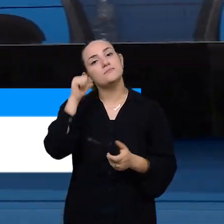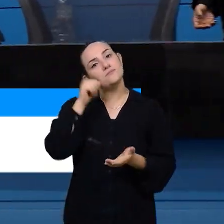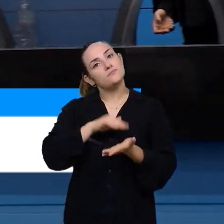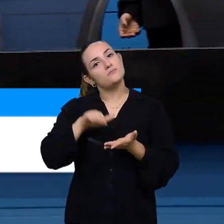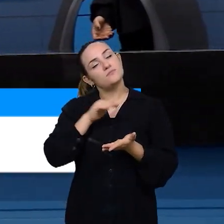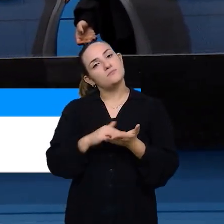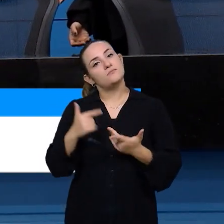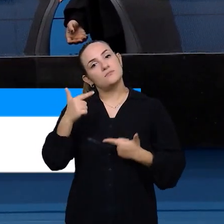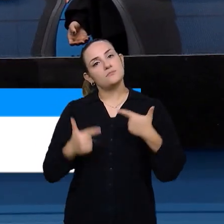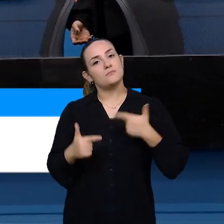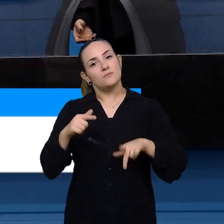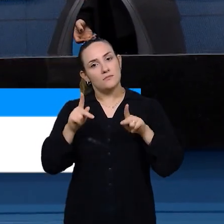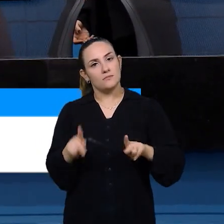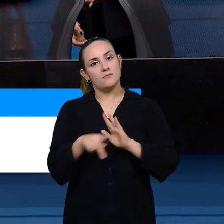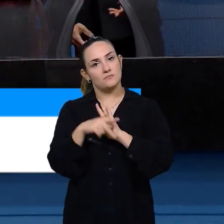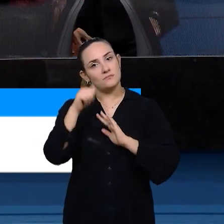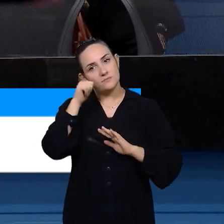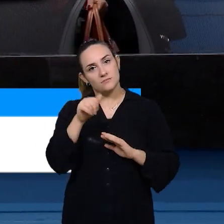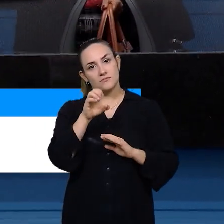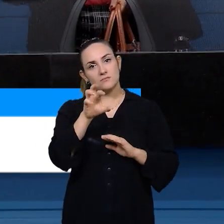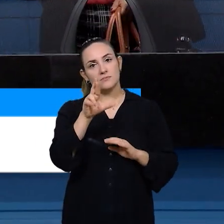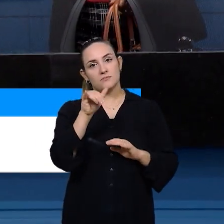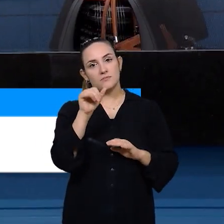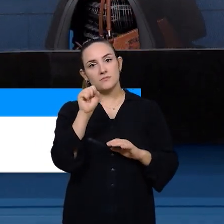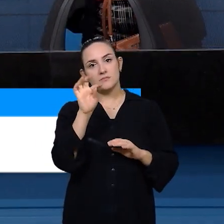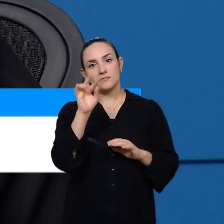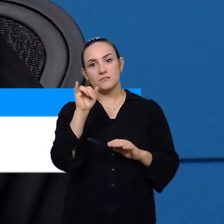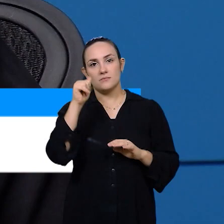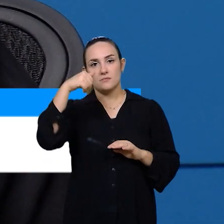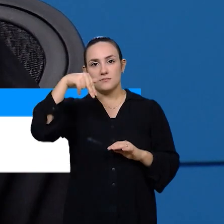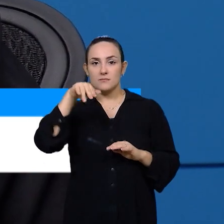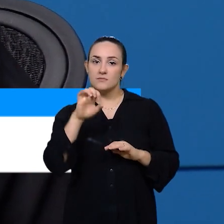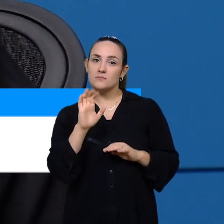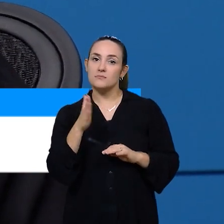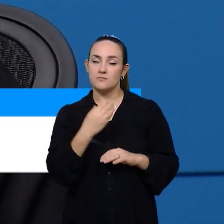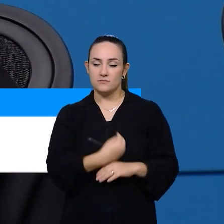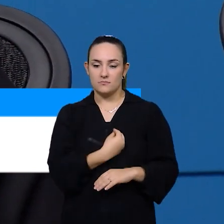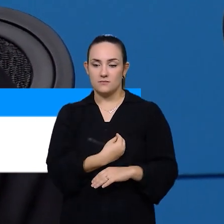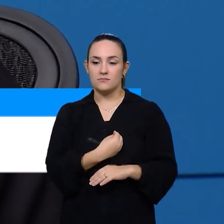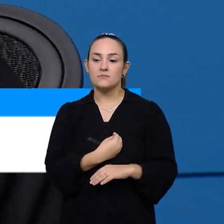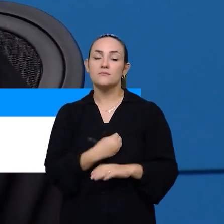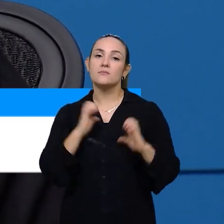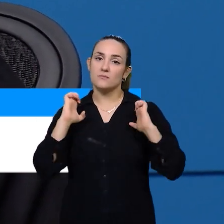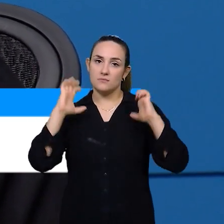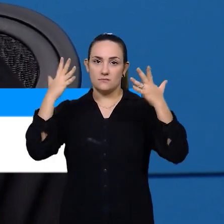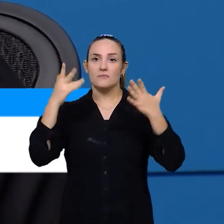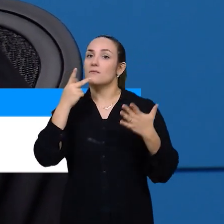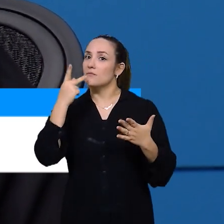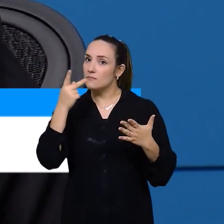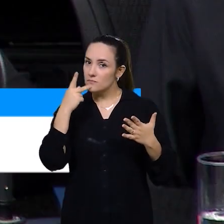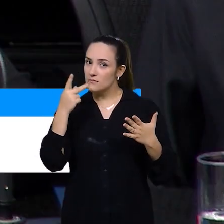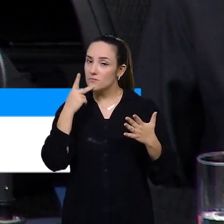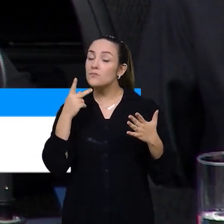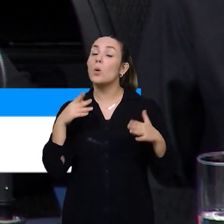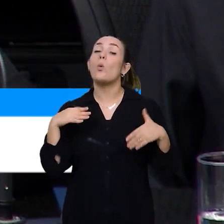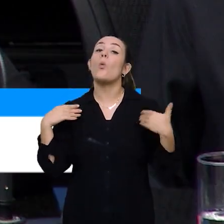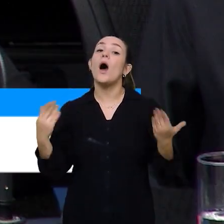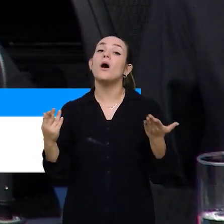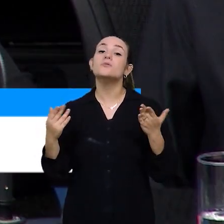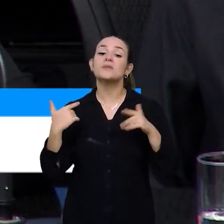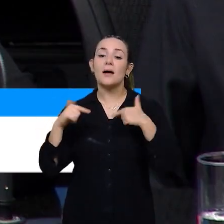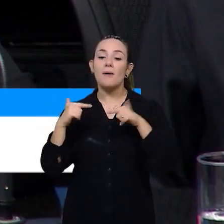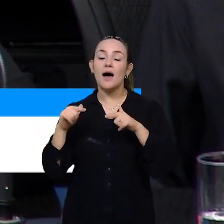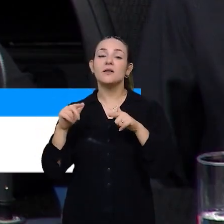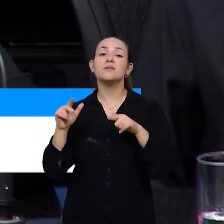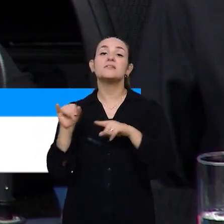A subsecretária de Políticas Públicas para Mulheres, Cristiane Santana, participou do evento e reforçou as ações